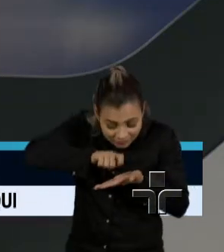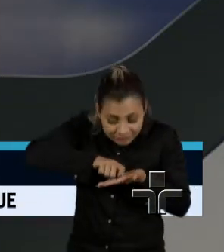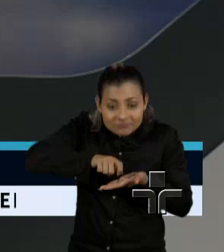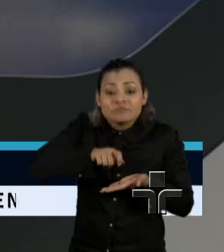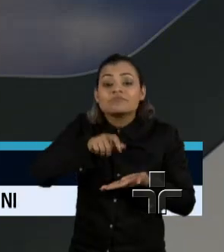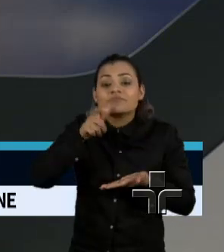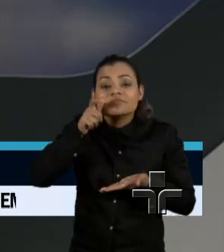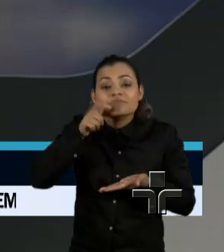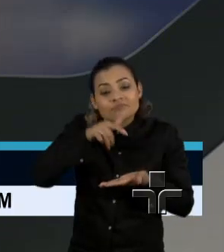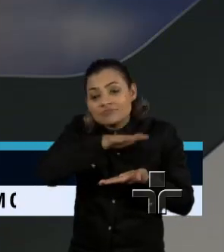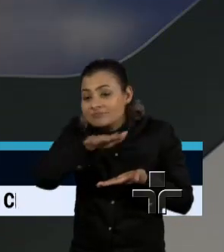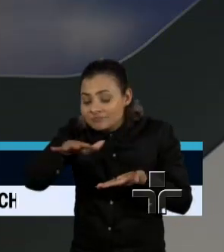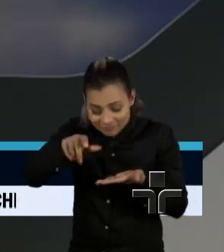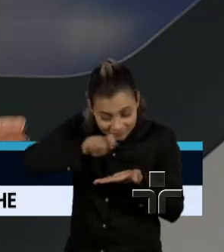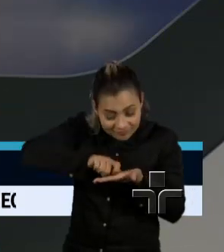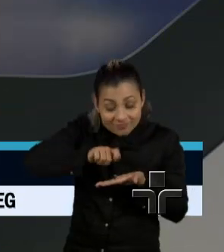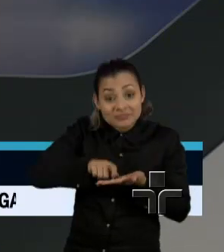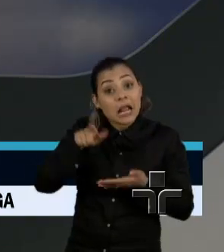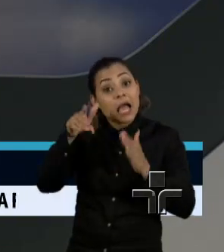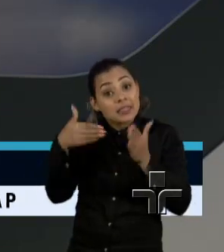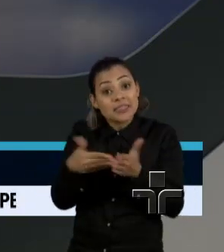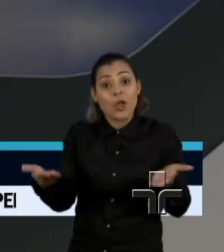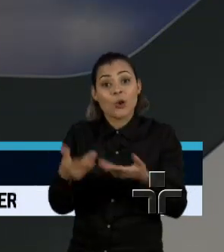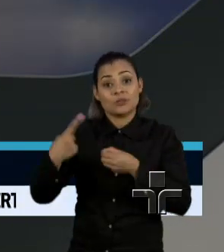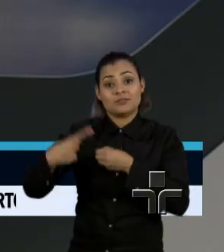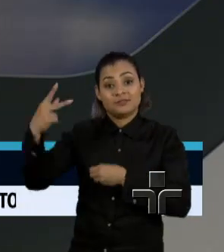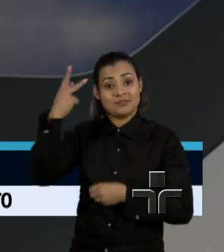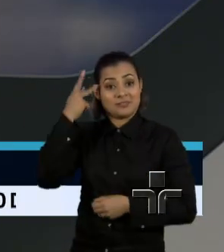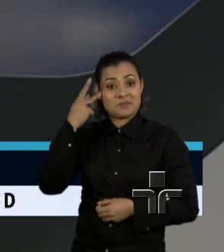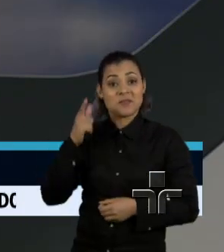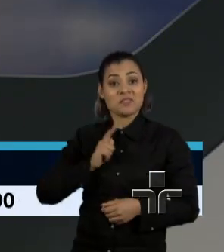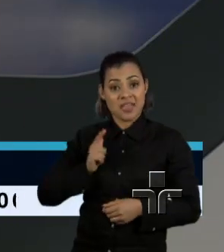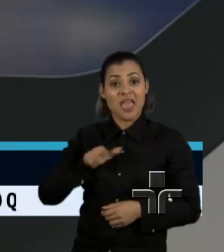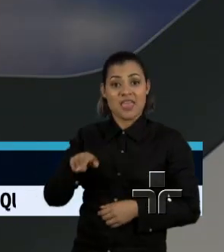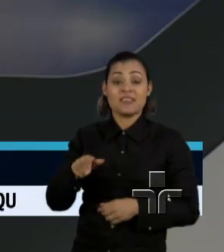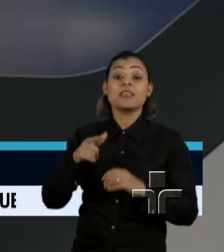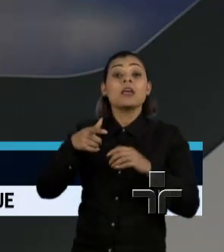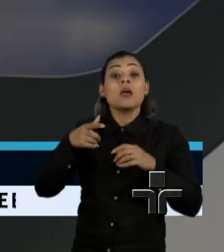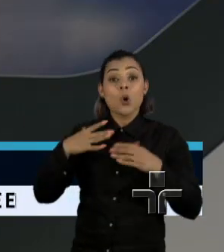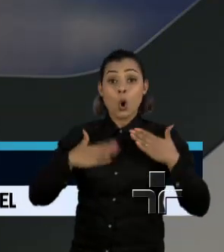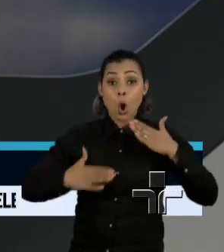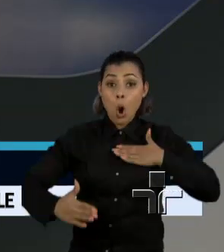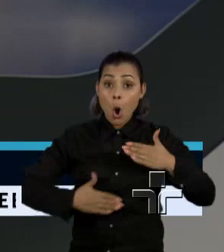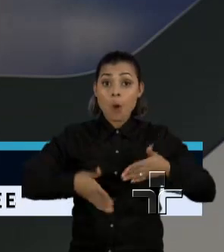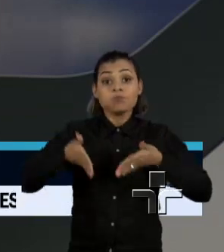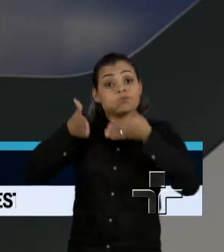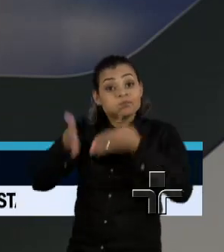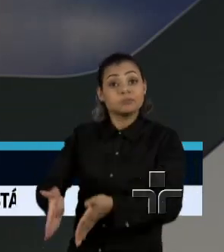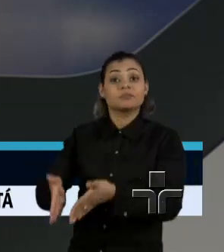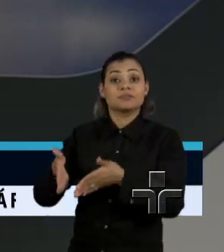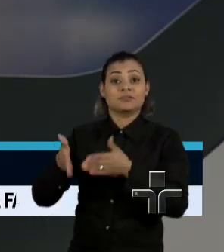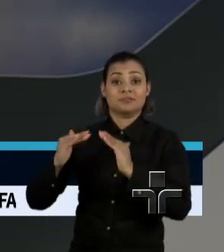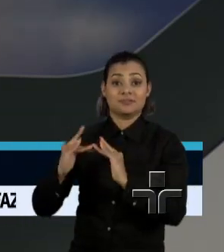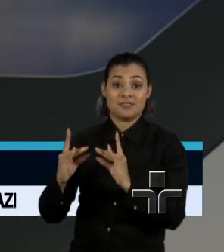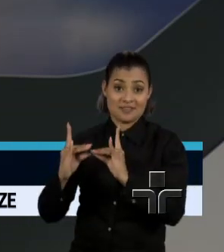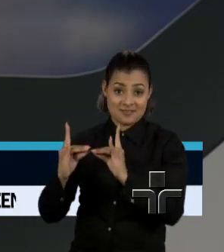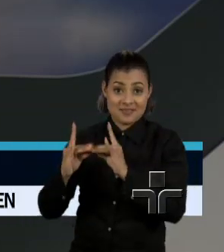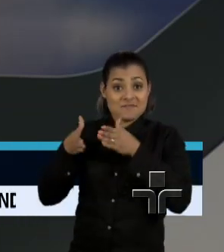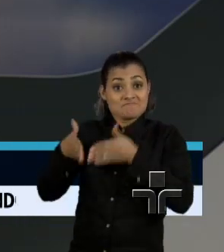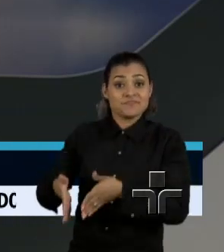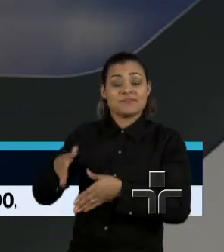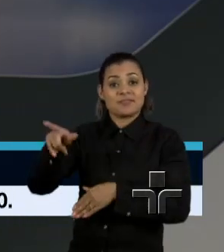Rio Pardo, e o corpo dele está enterrado lá. E a história dele é muito interessante, então